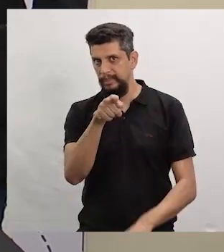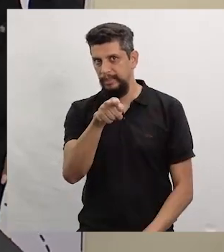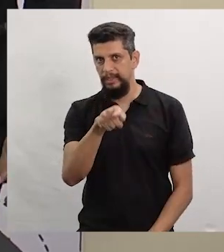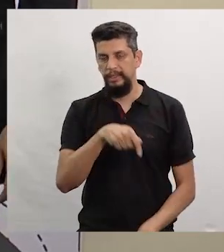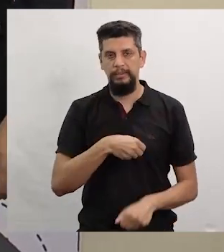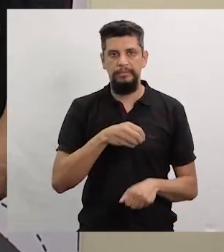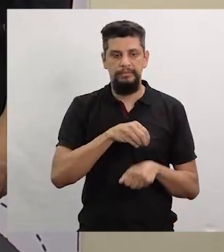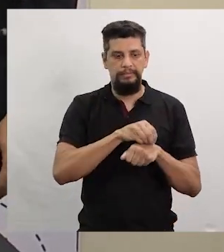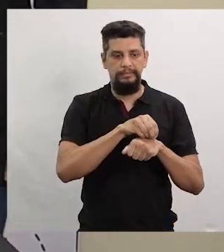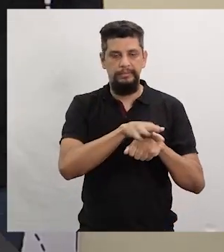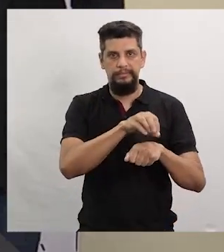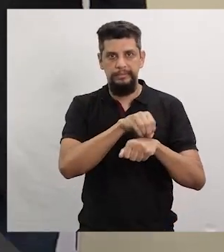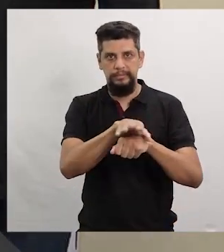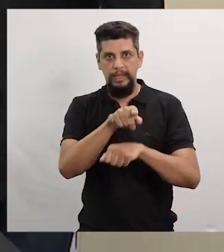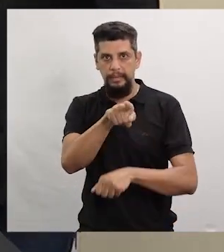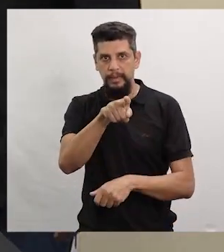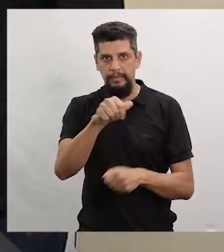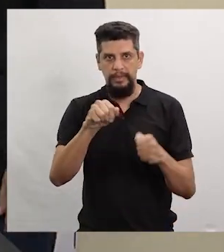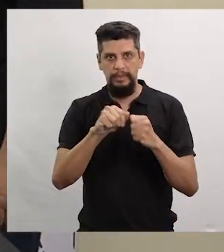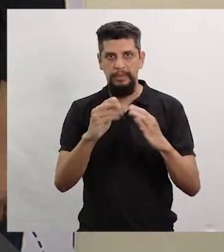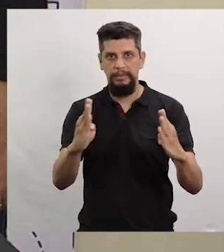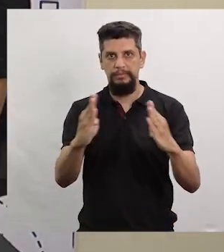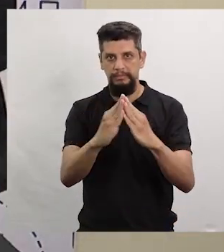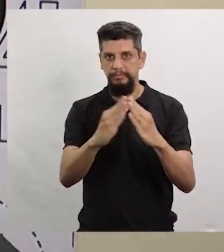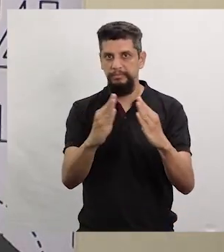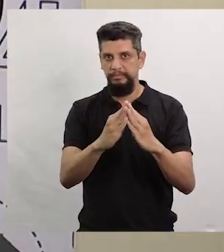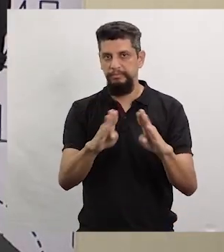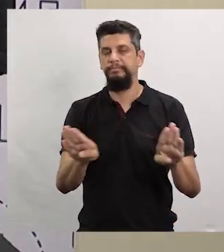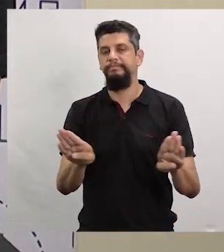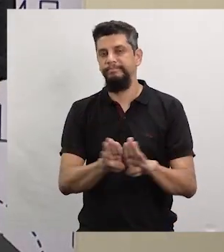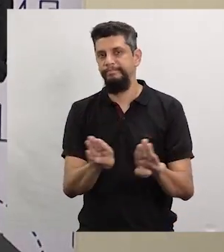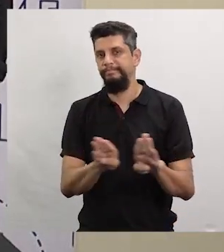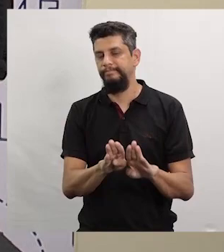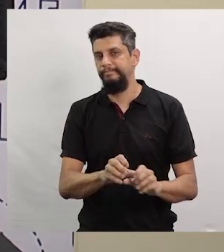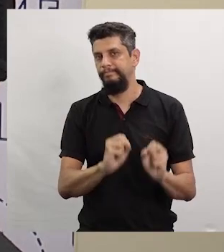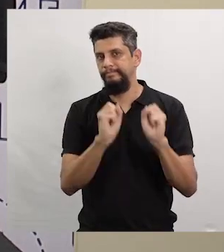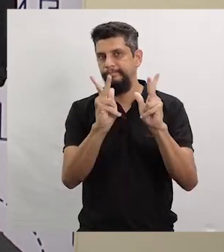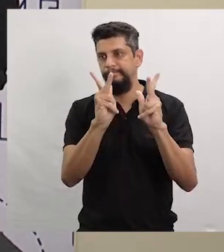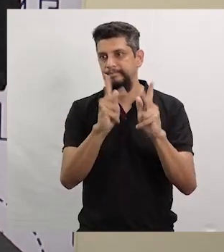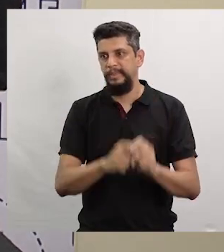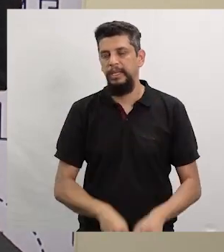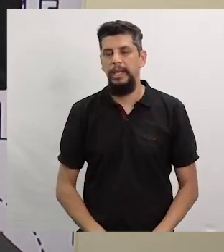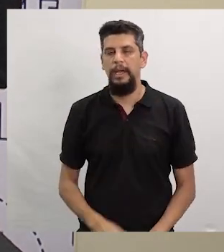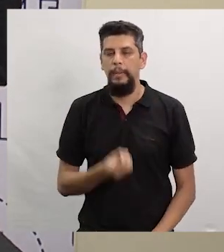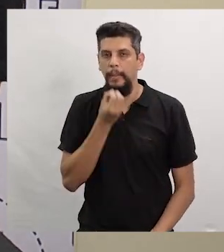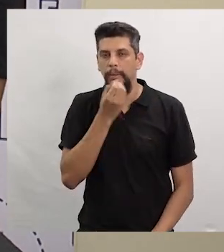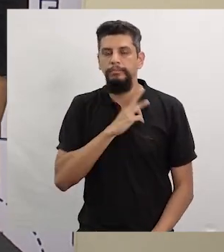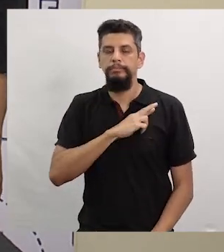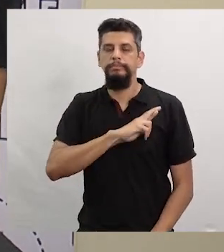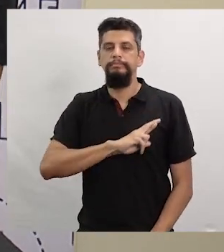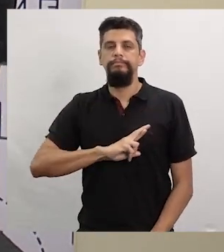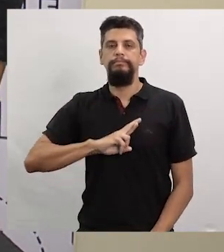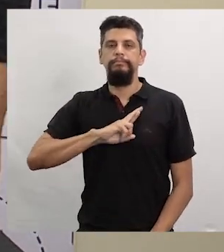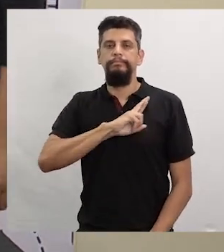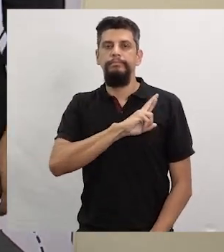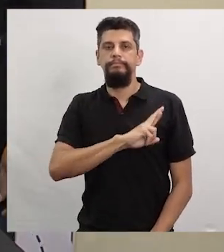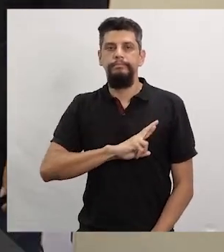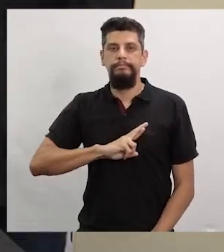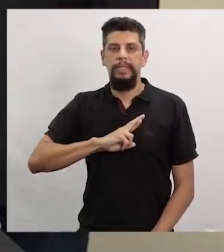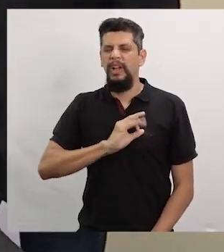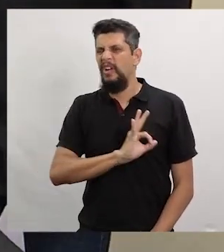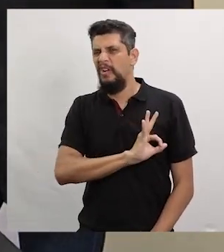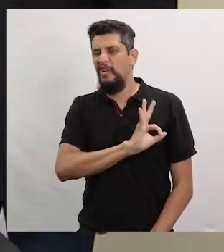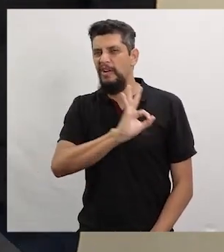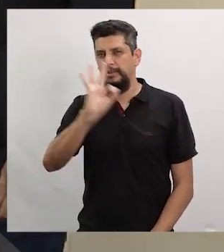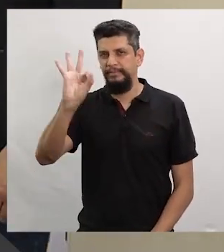então fica essa dica para você fazer em casa também que é bem relaxante pra gente